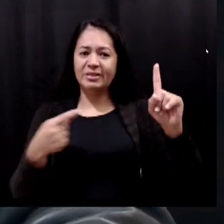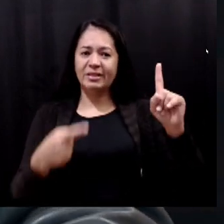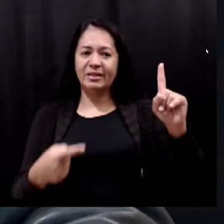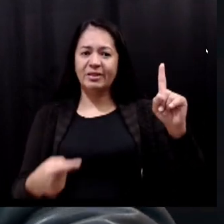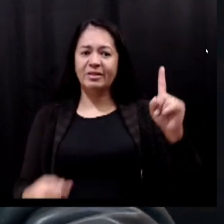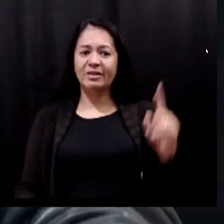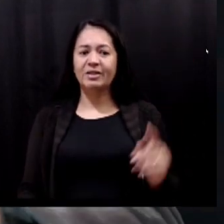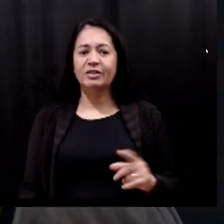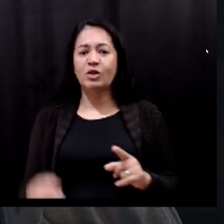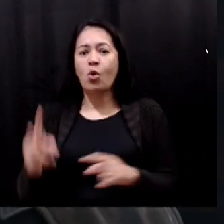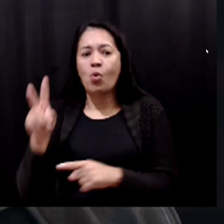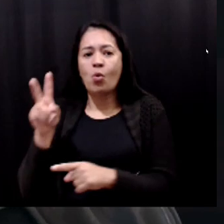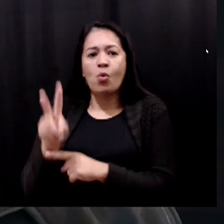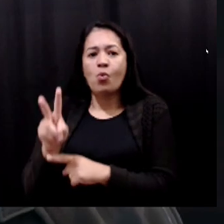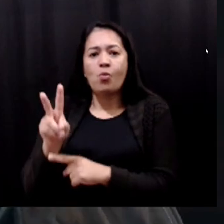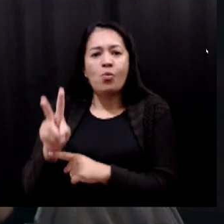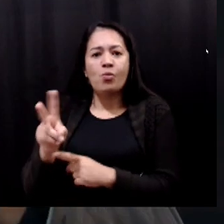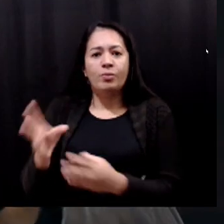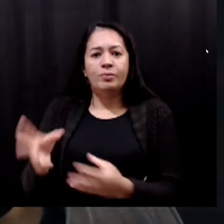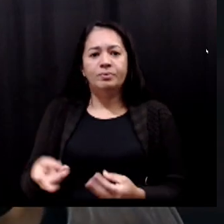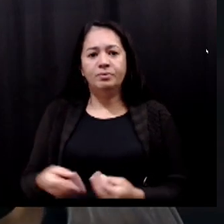cuidado